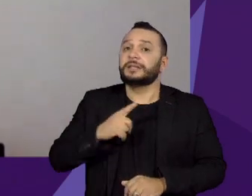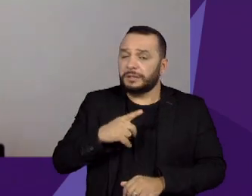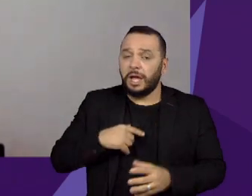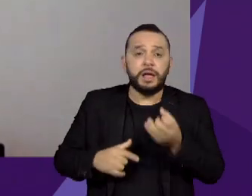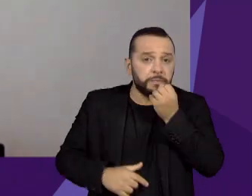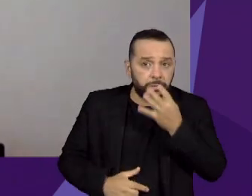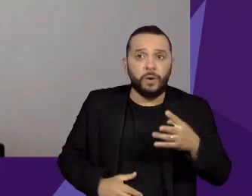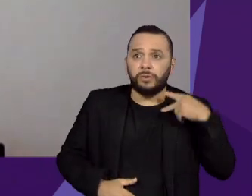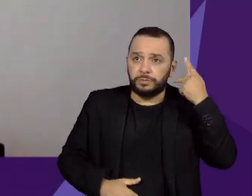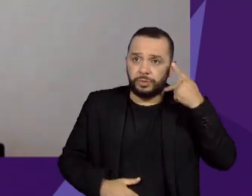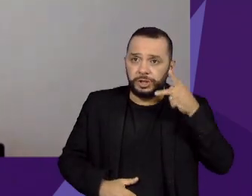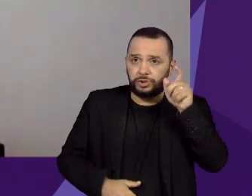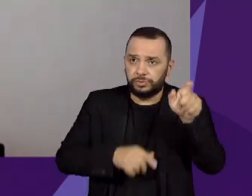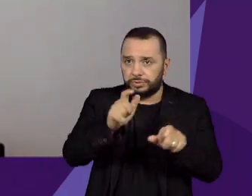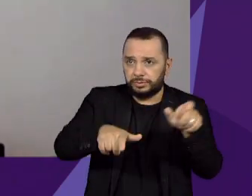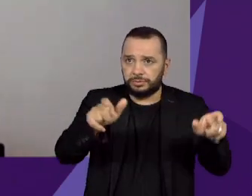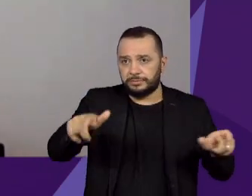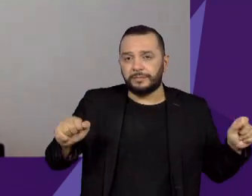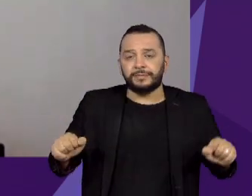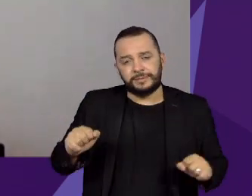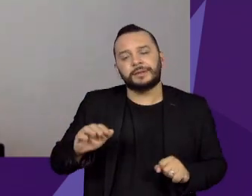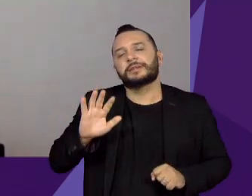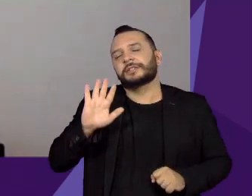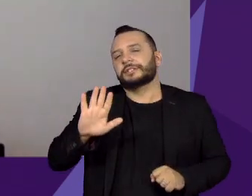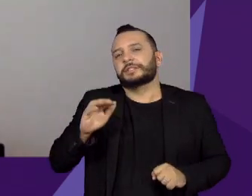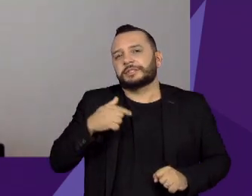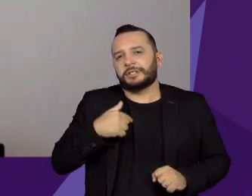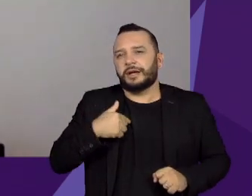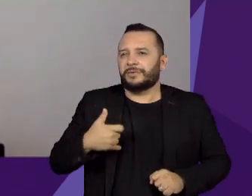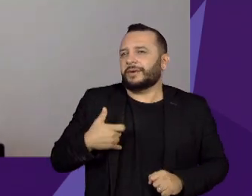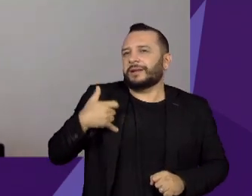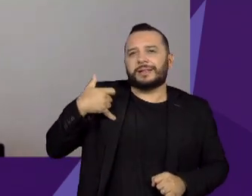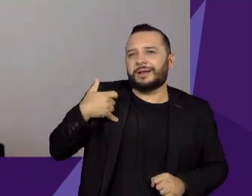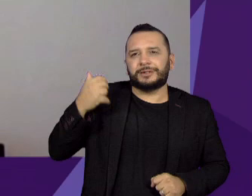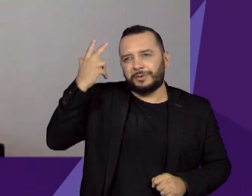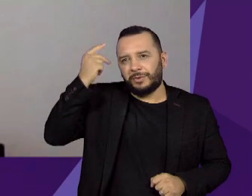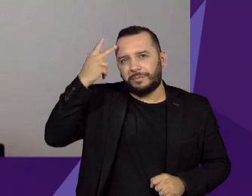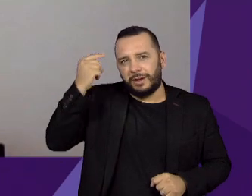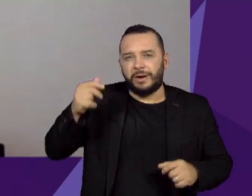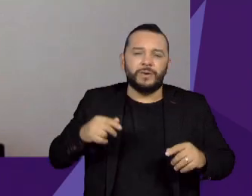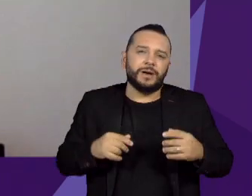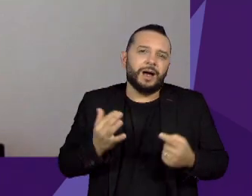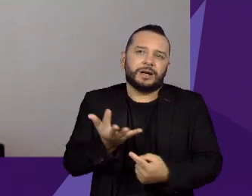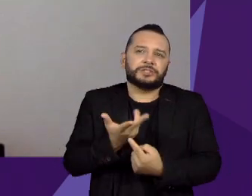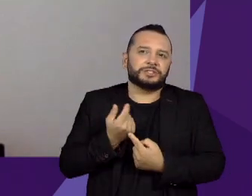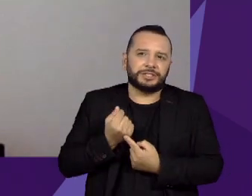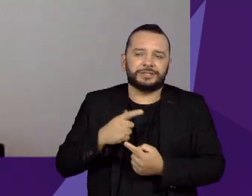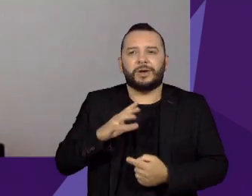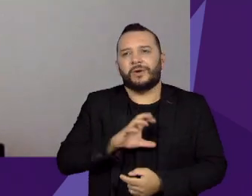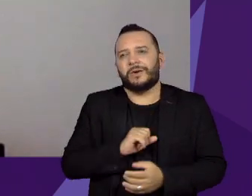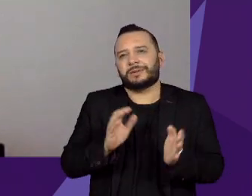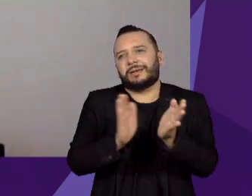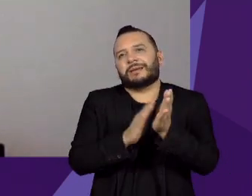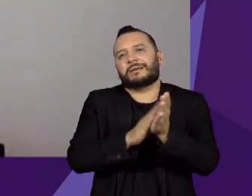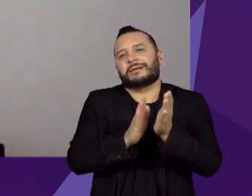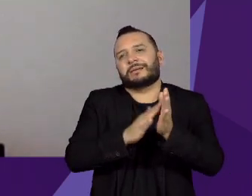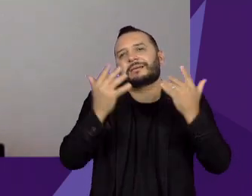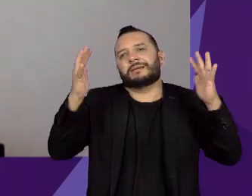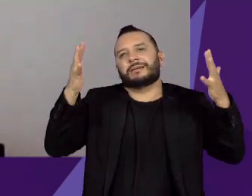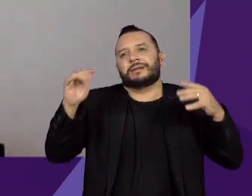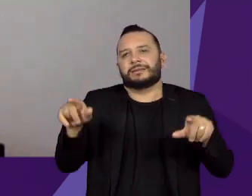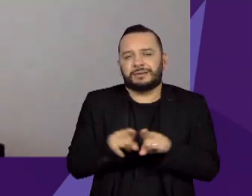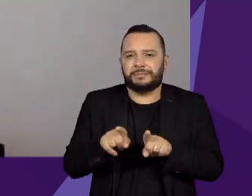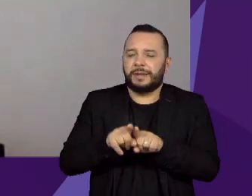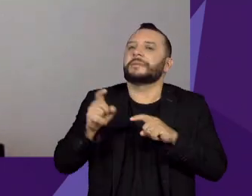A vaidade ela é inerente ao ser humano. Claro. O artista é um grande vaidoso, ele vive do aplauso, ele vive do reconhecimento. O médico é um